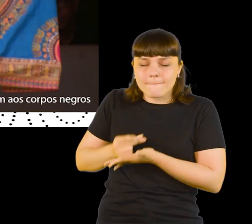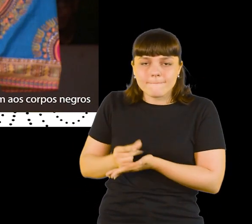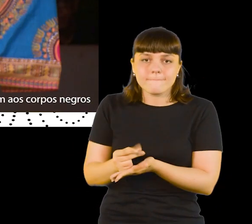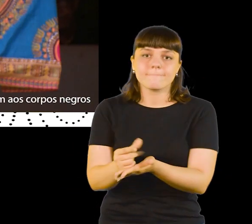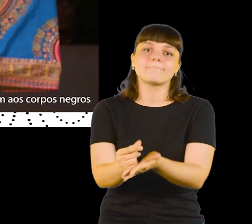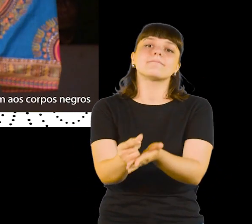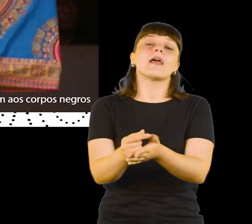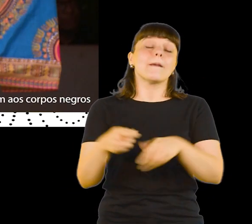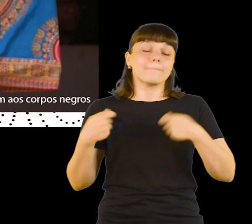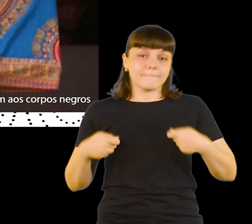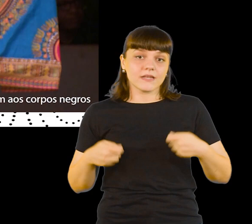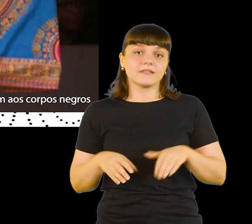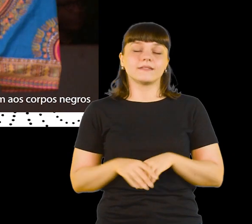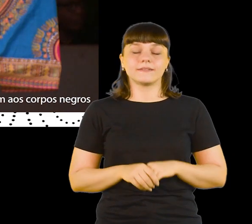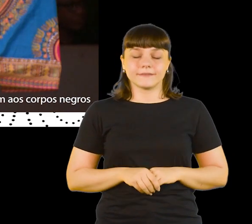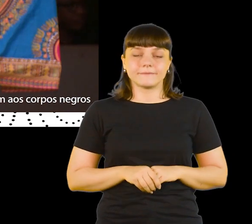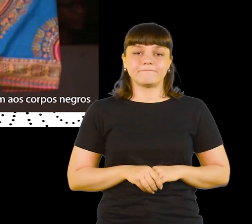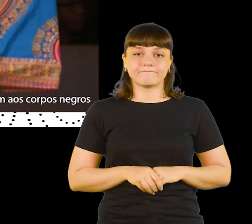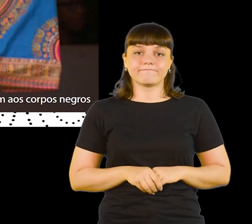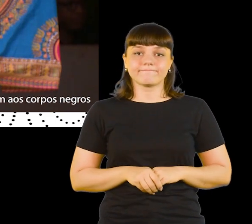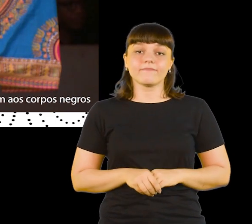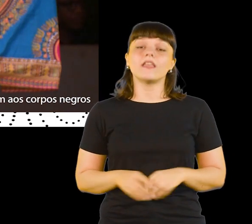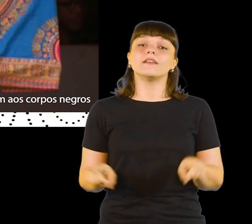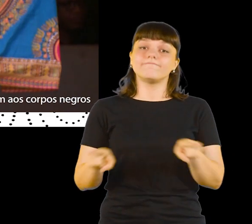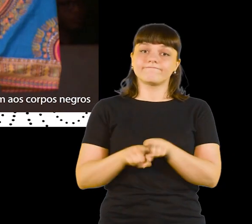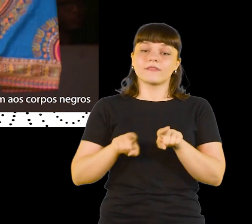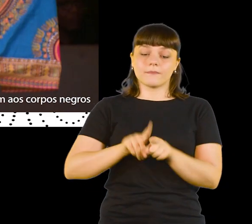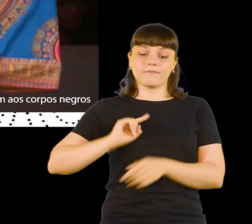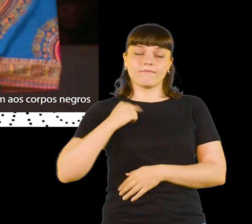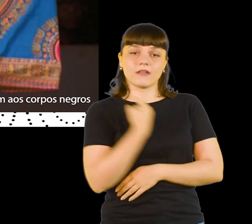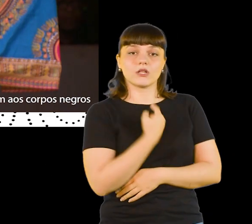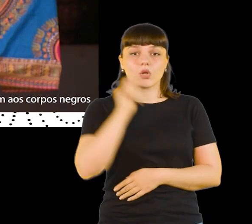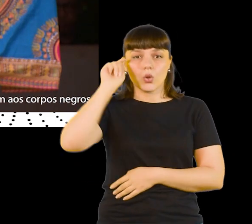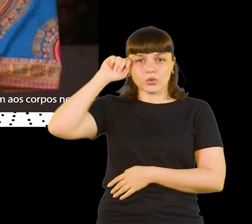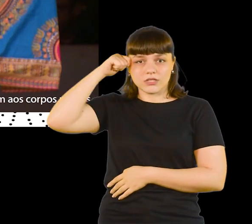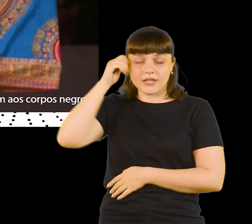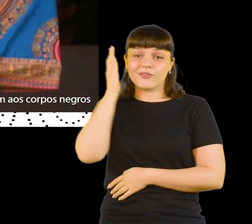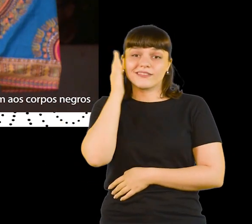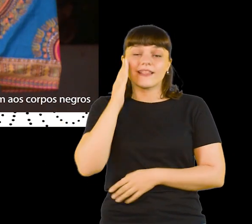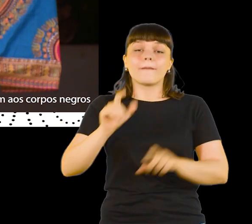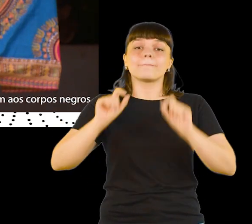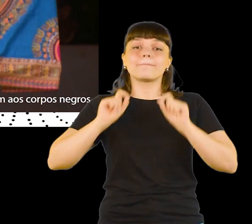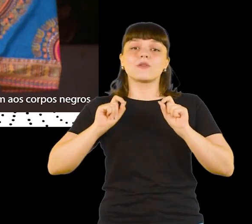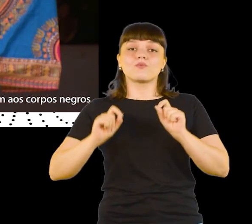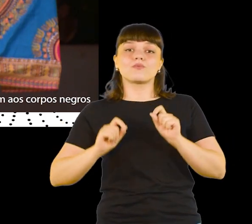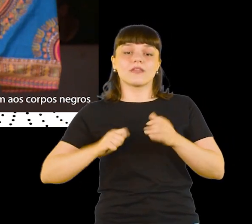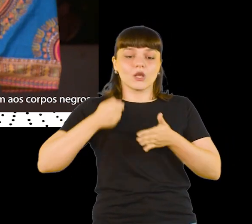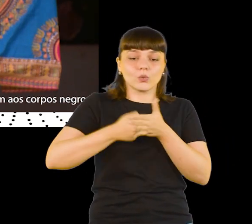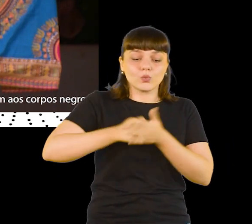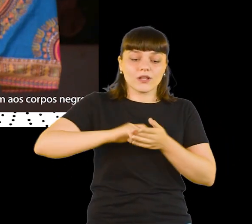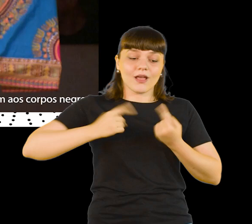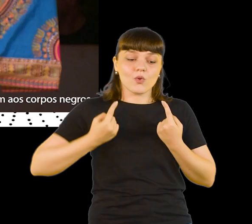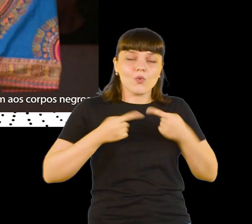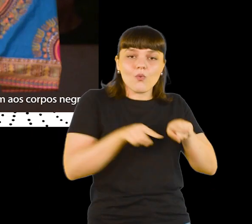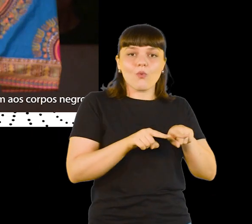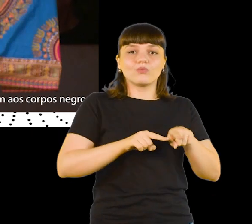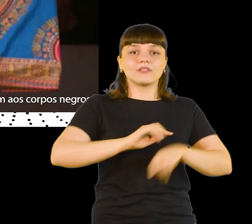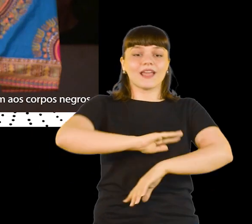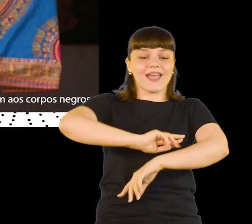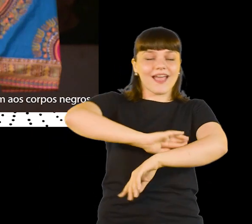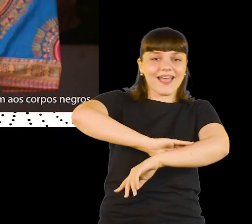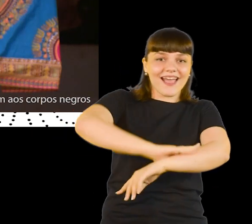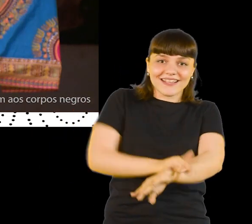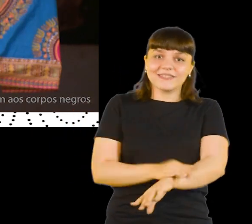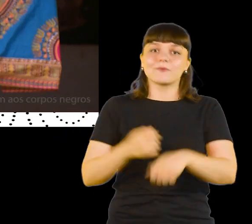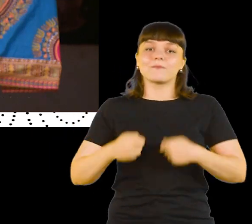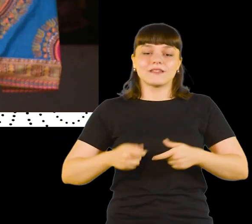a democracia requer luta constante. E nós negros sabemos que o combate ao racismo requer